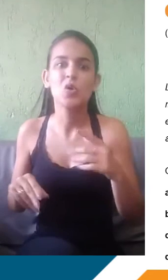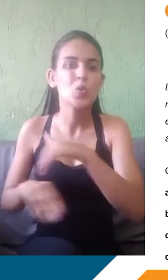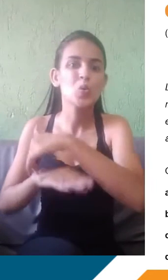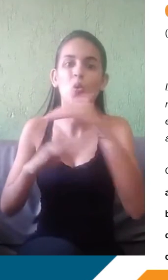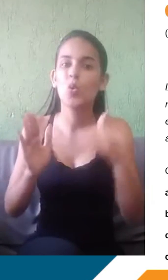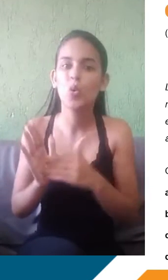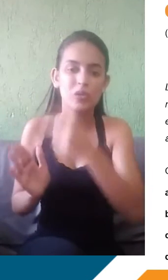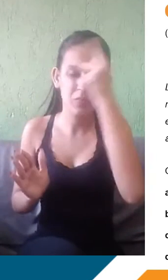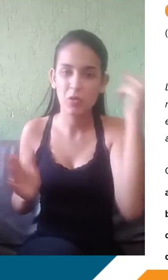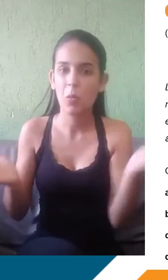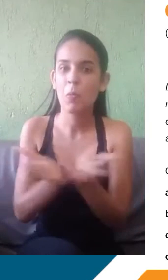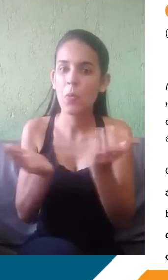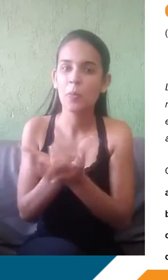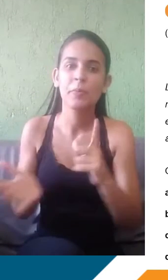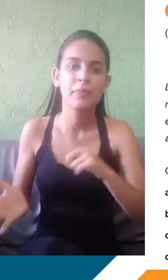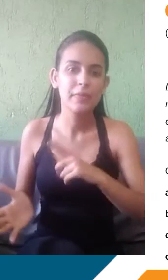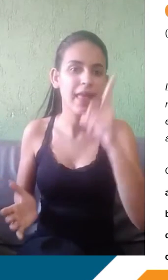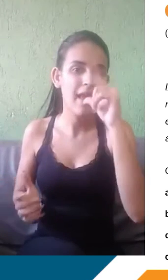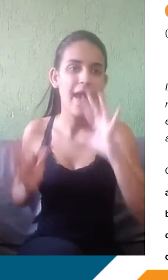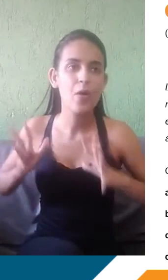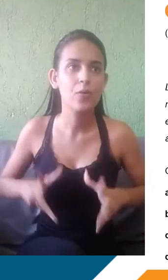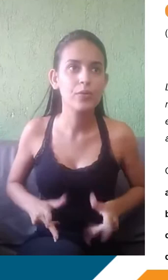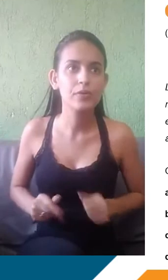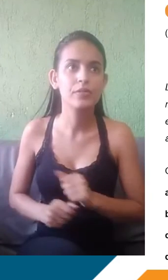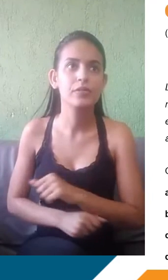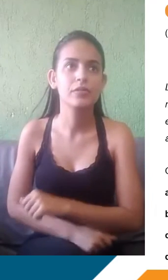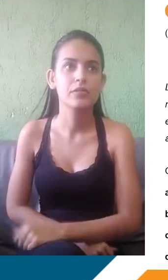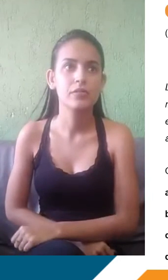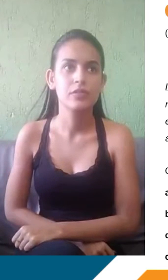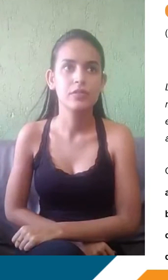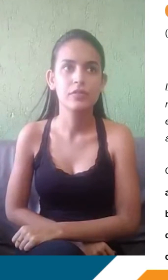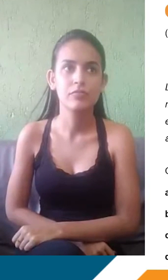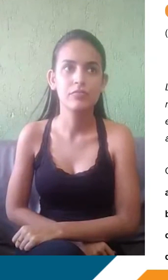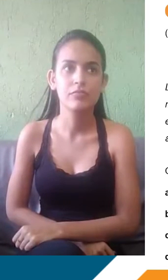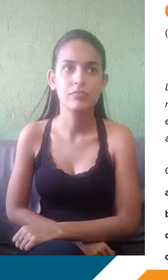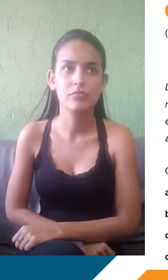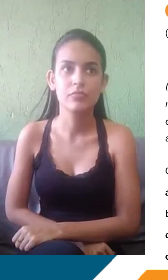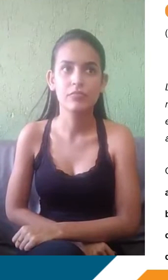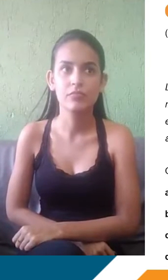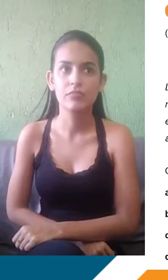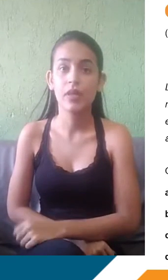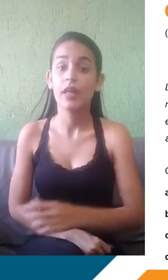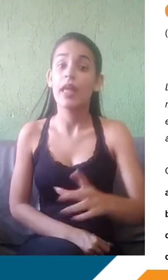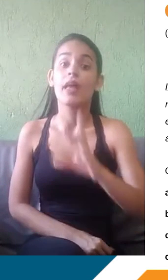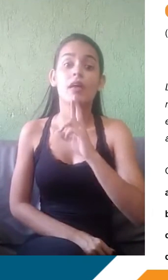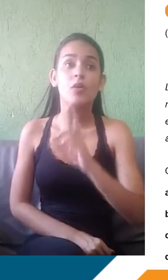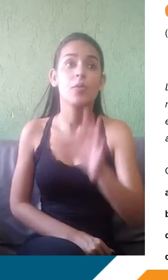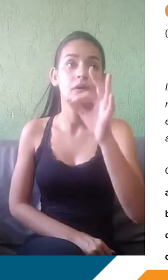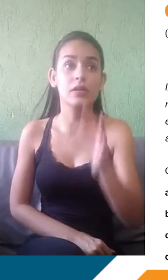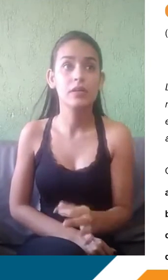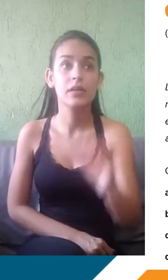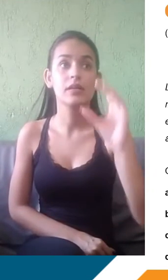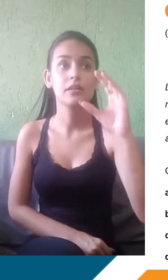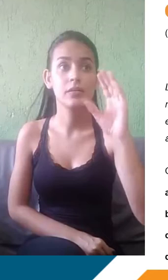correta é a letra B, raciocínio indutivo. As demais alternativas, letra A, letra C e letra